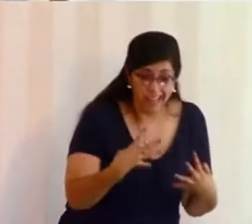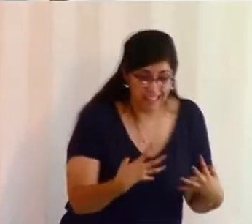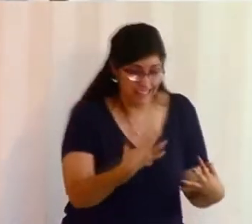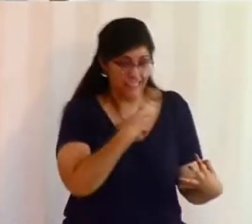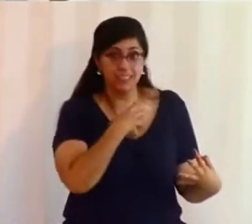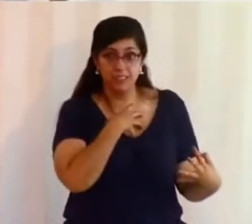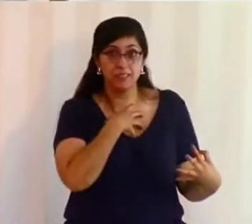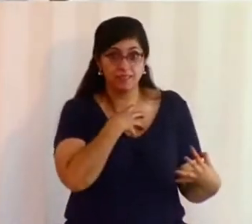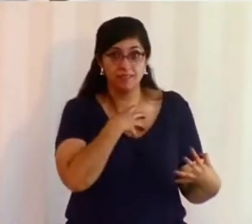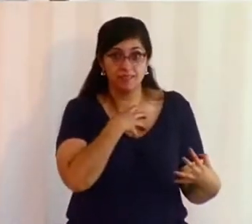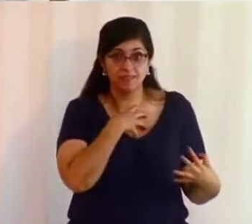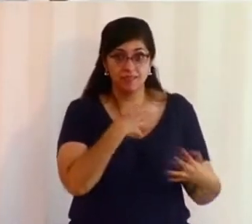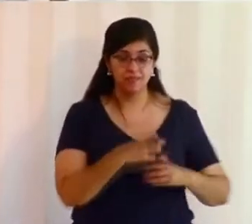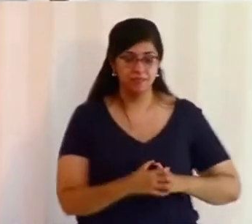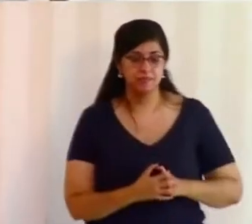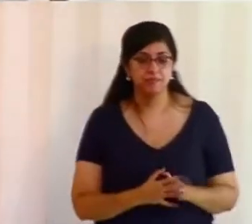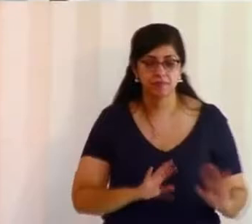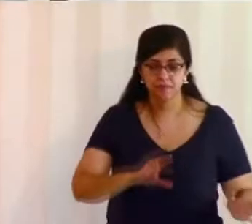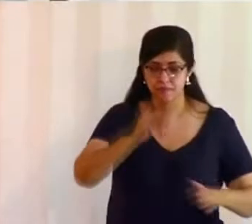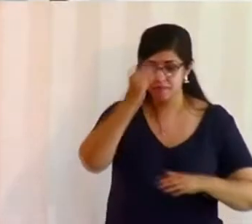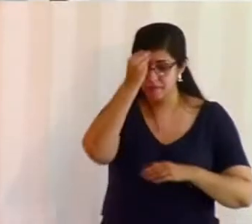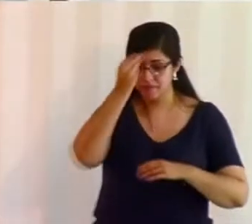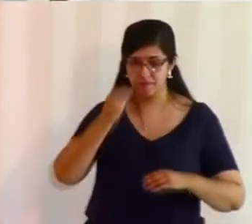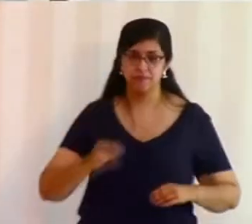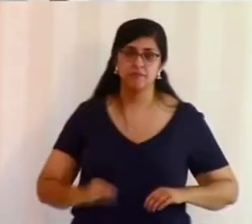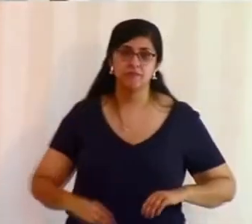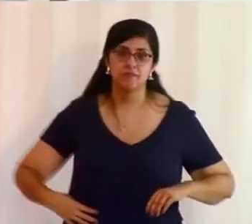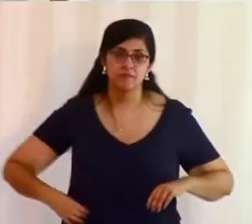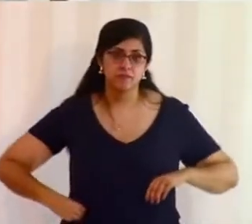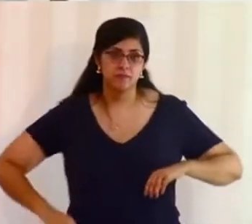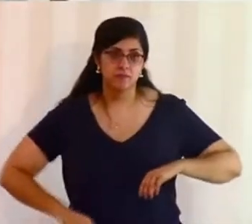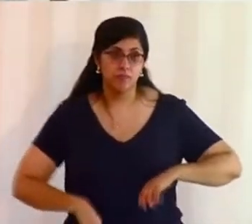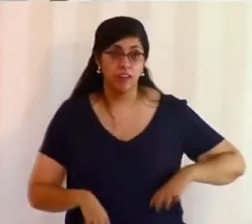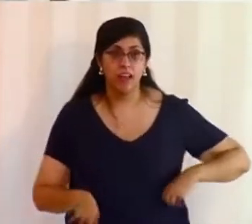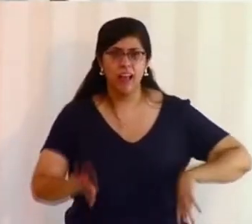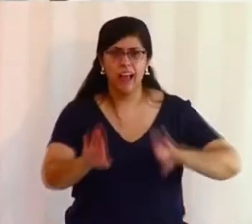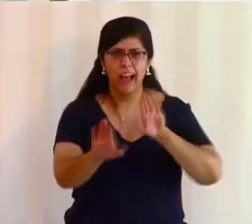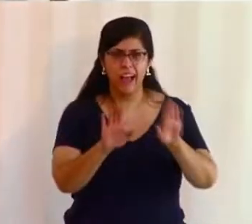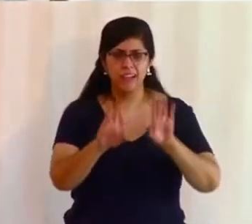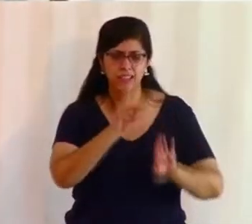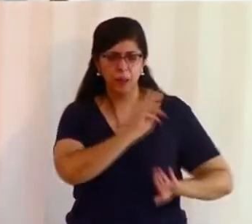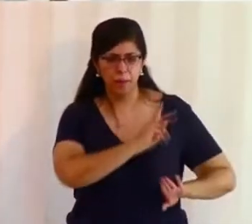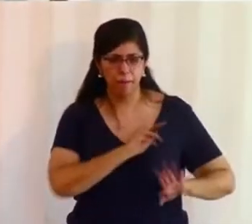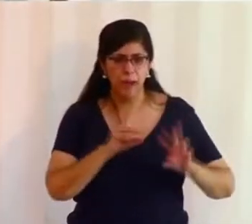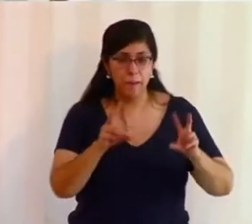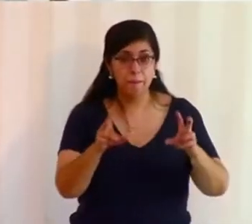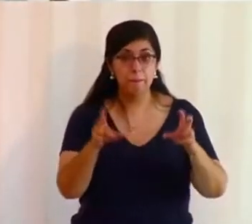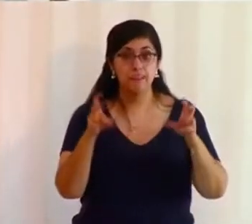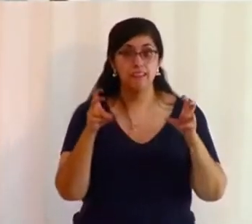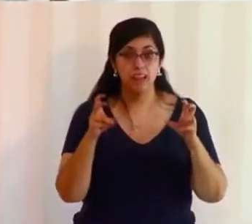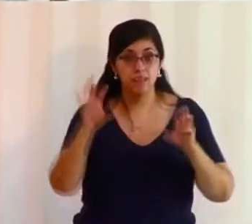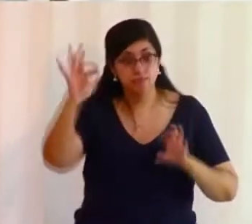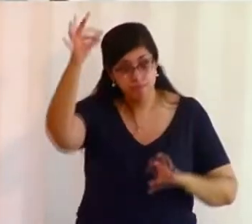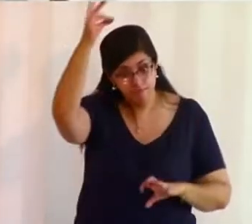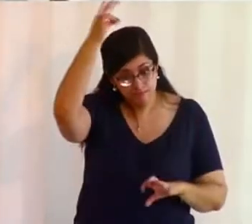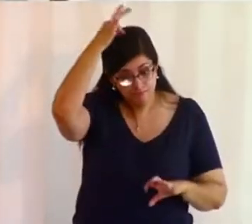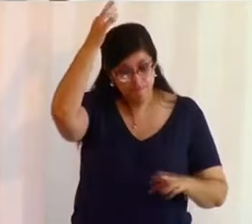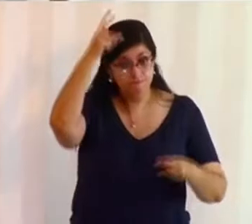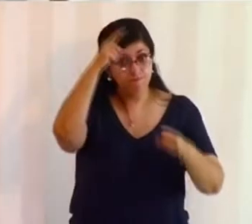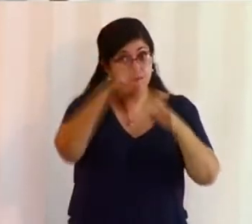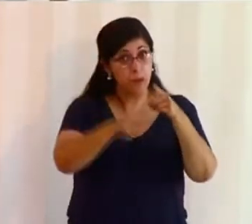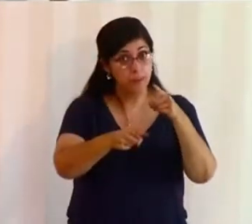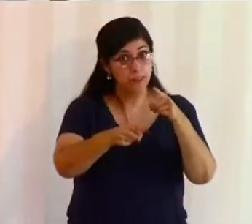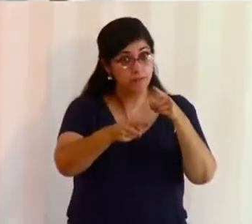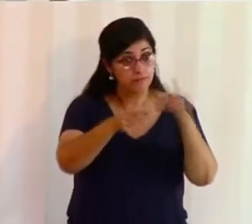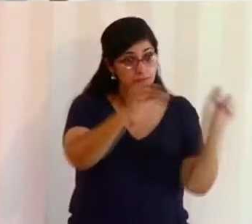imagina, numa hora o apóstolo Paulo tem a sensibilidade de perceber que o Espírito Santo estava impedindo eles